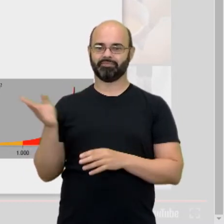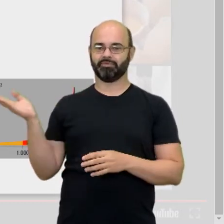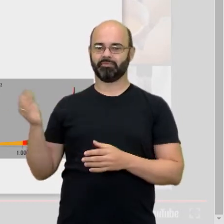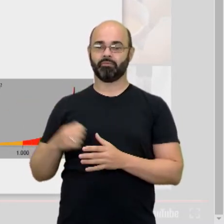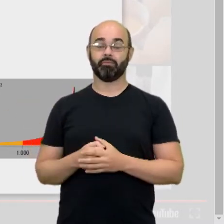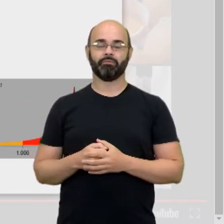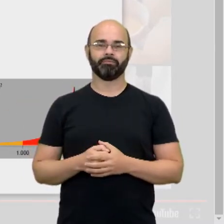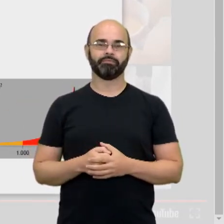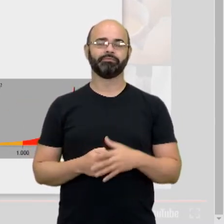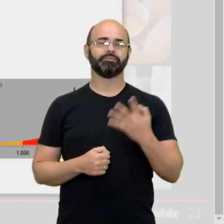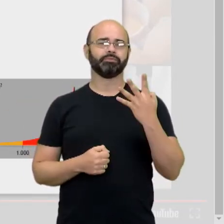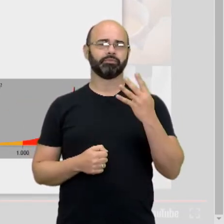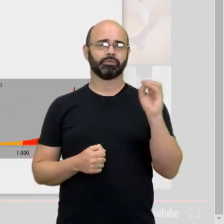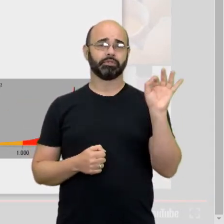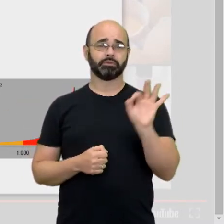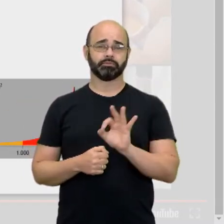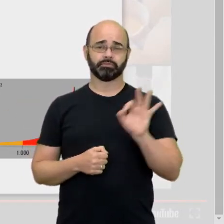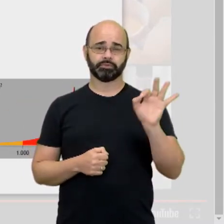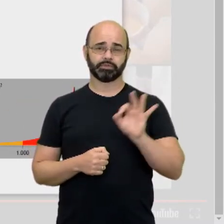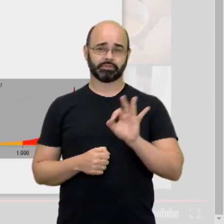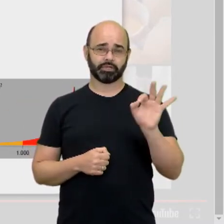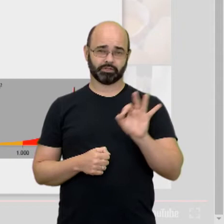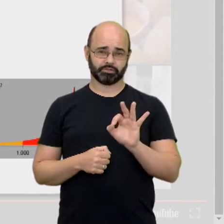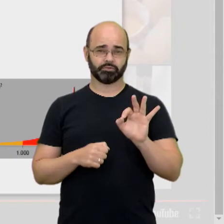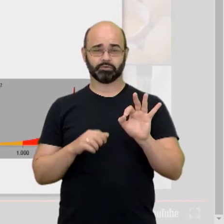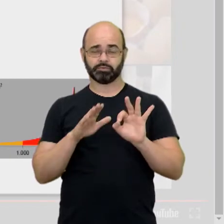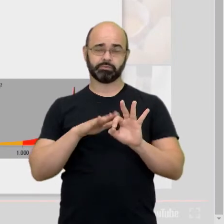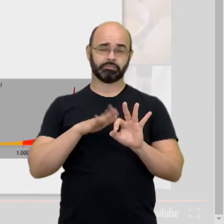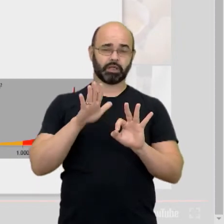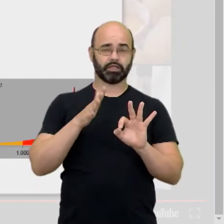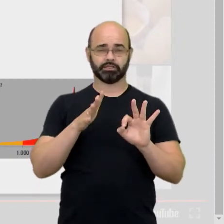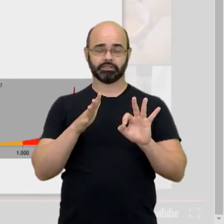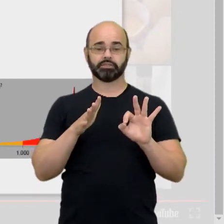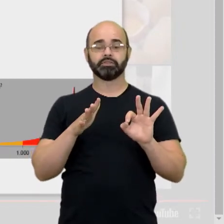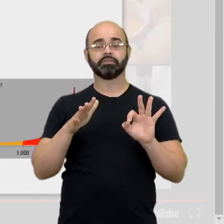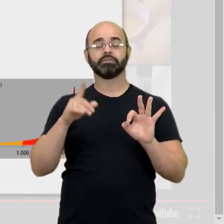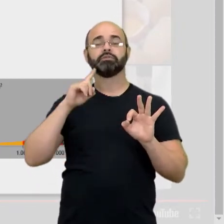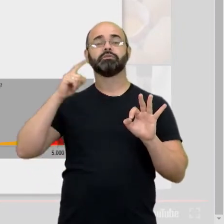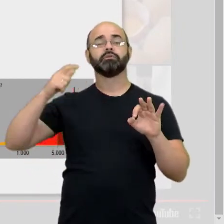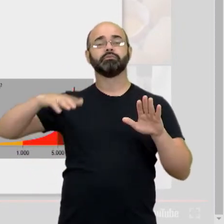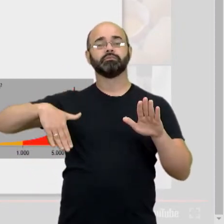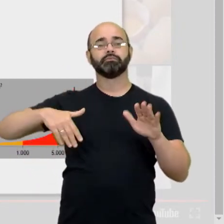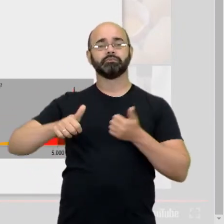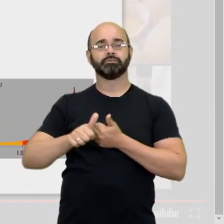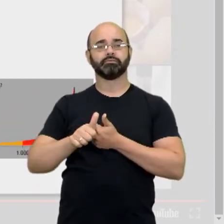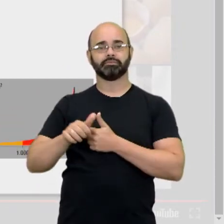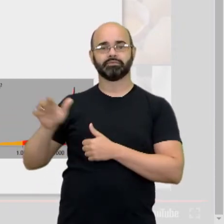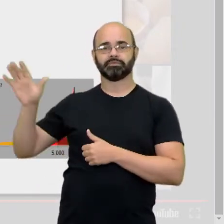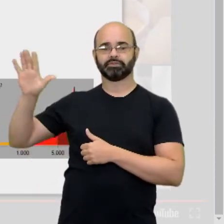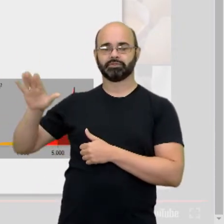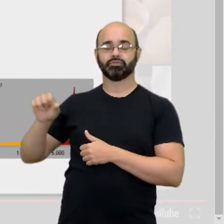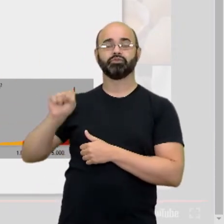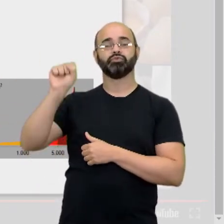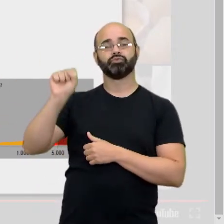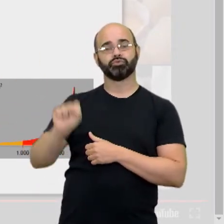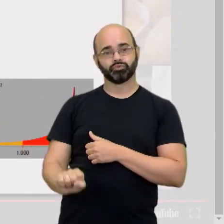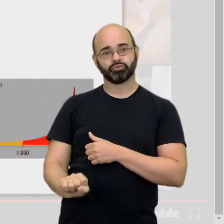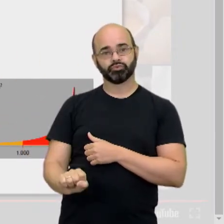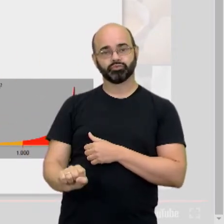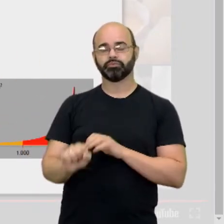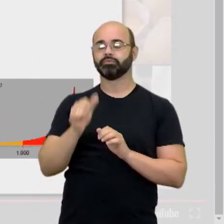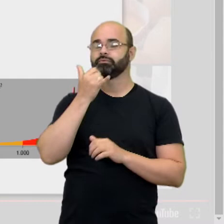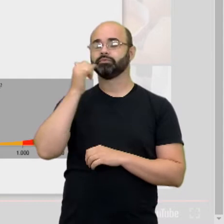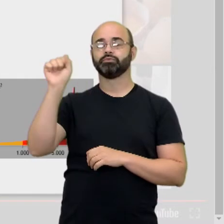de 40% da população, né, está na área litorânea, principalmente entre a região sul, né, a